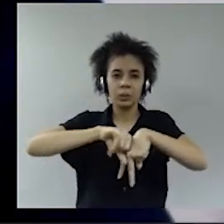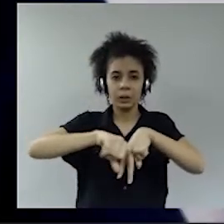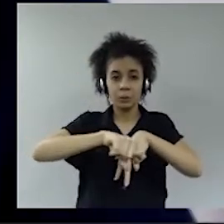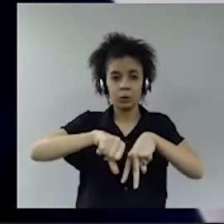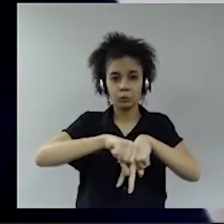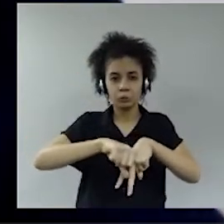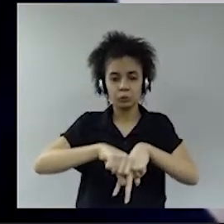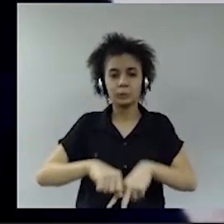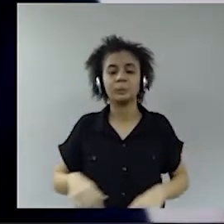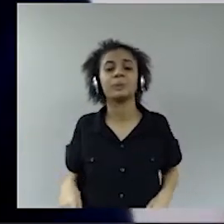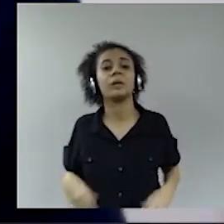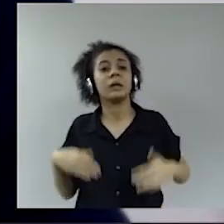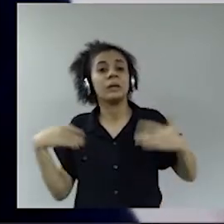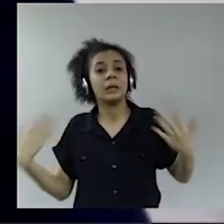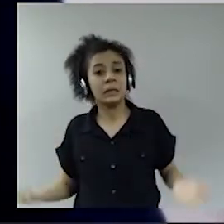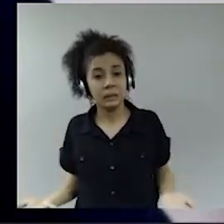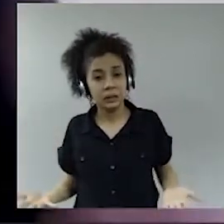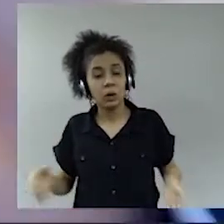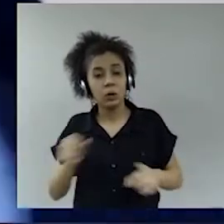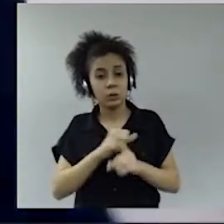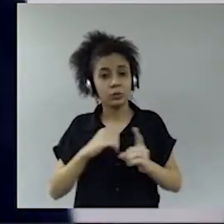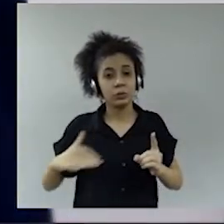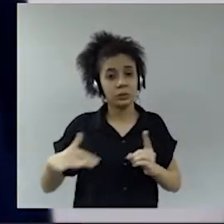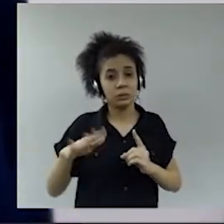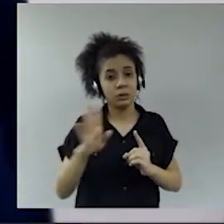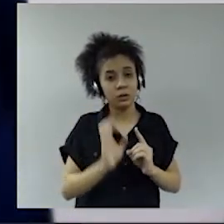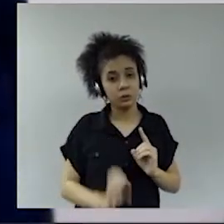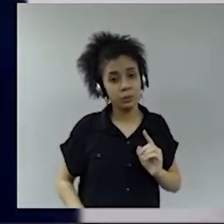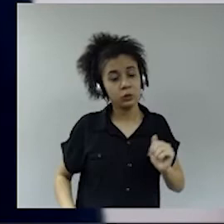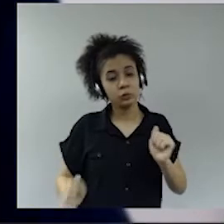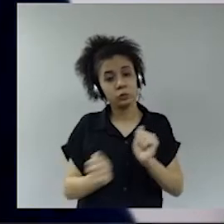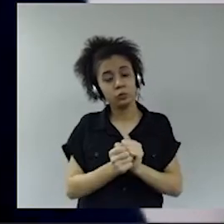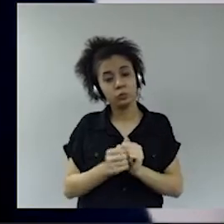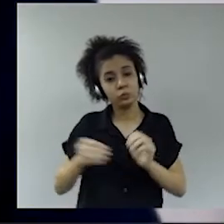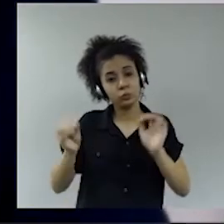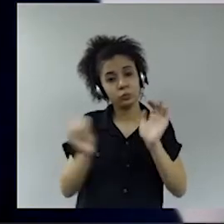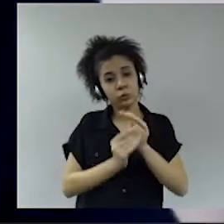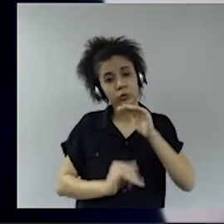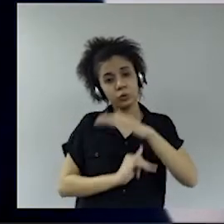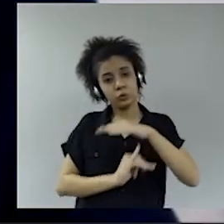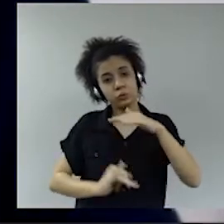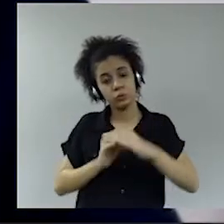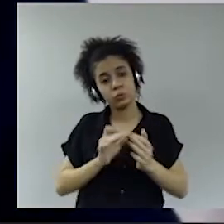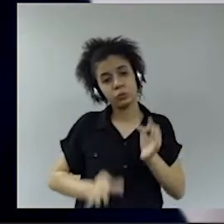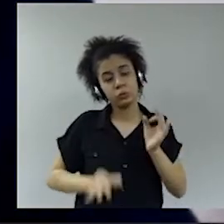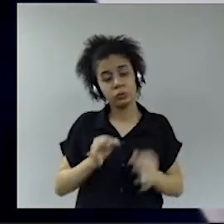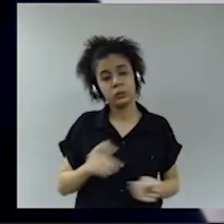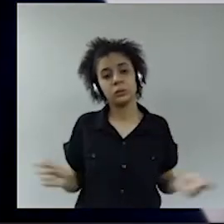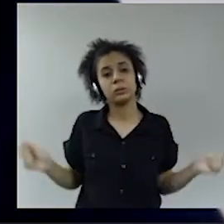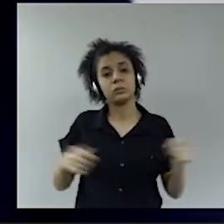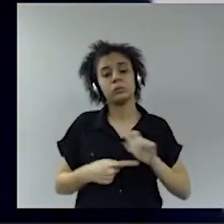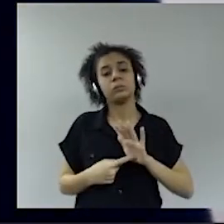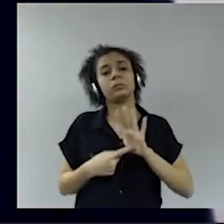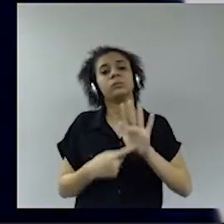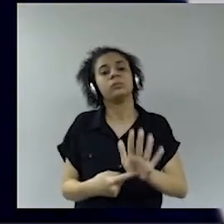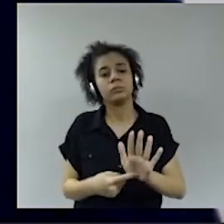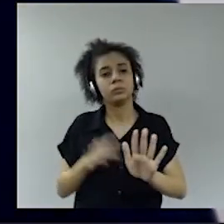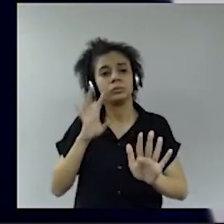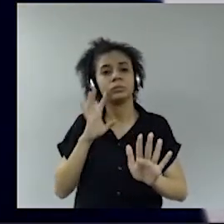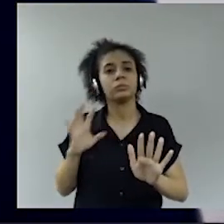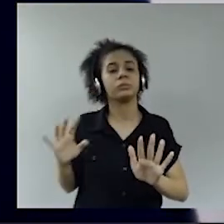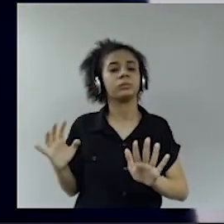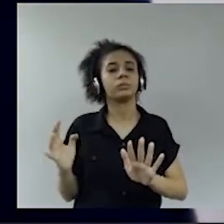sociedade brasileira, através da instituição do júri, pode apresentar